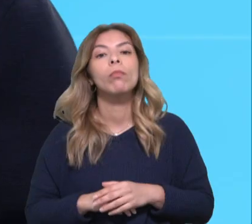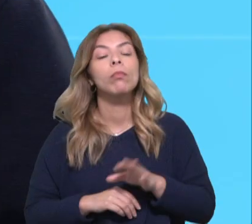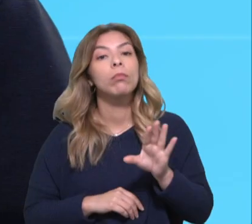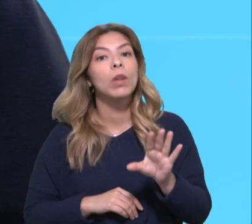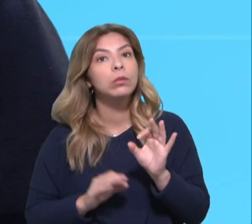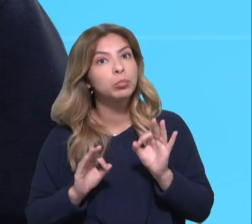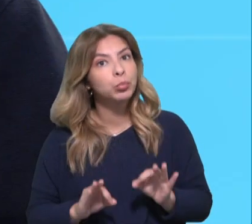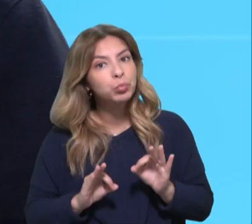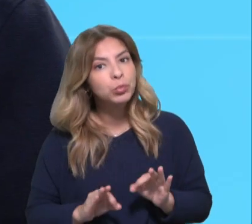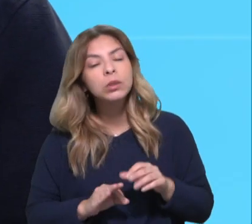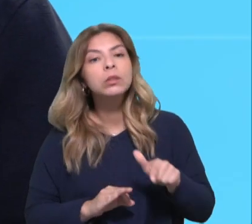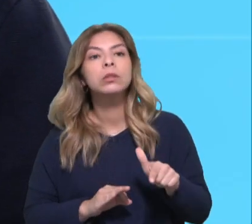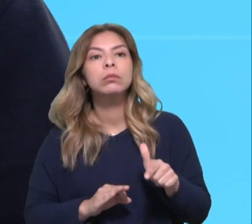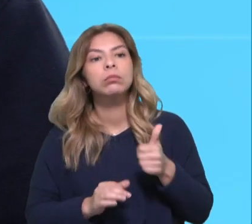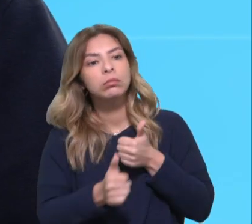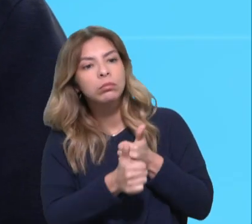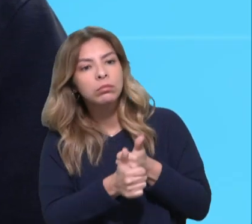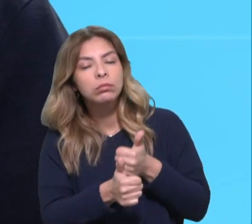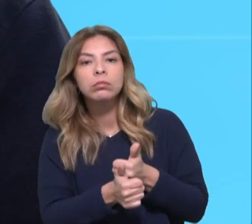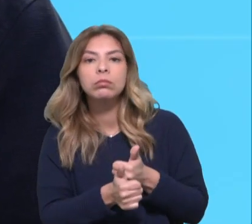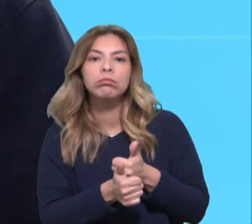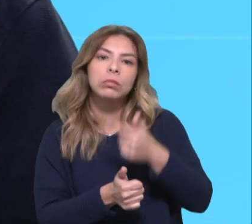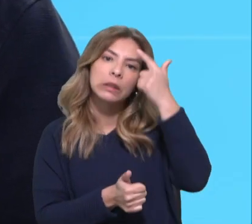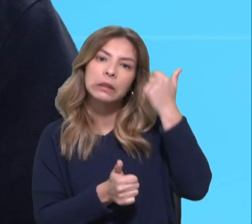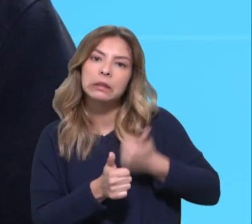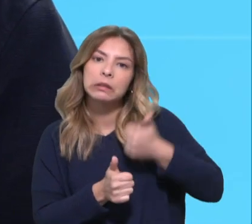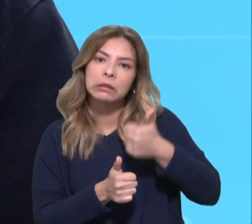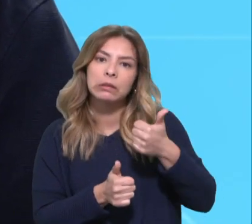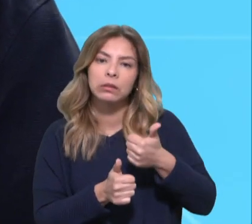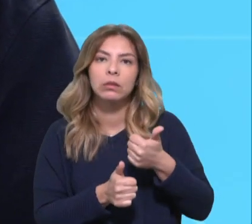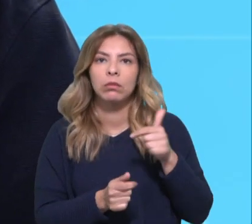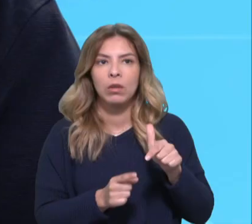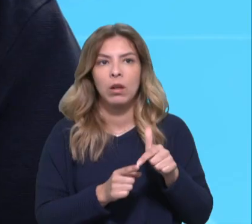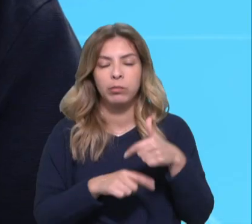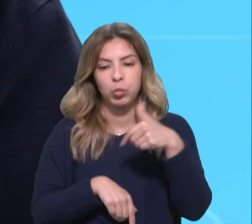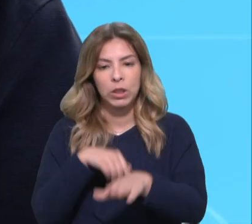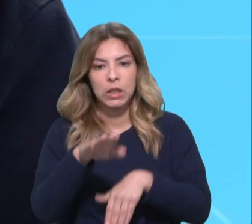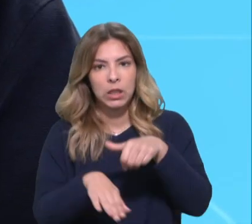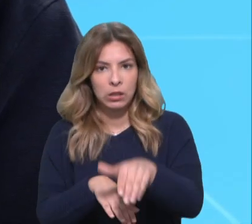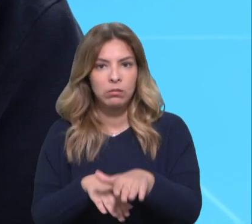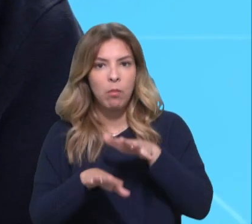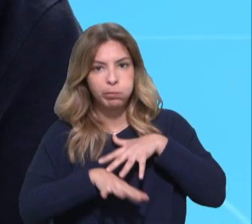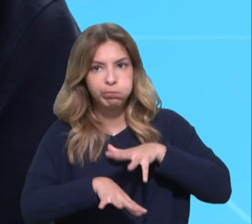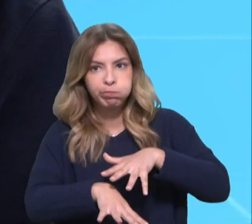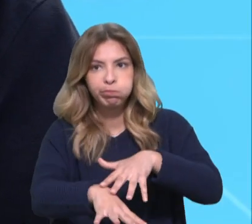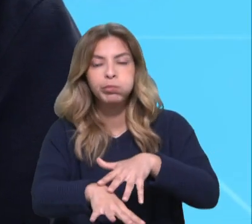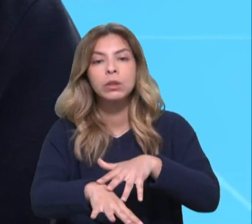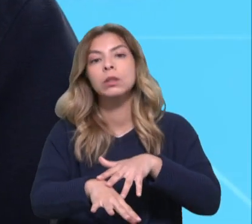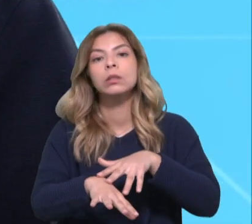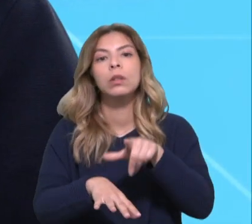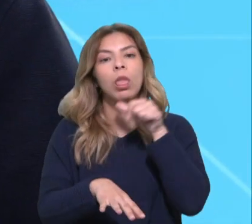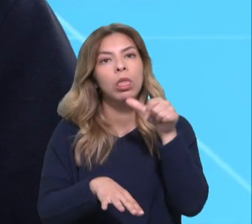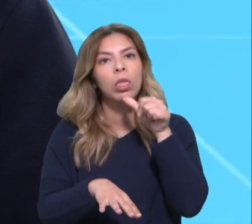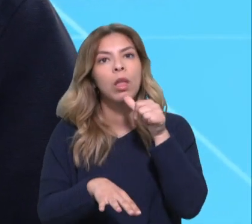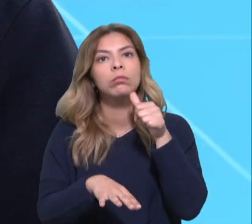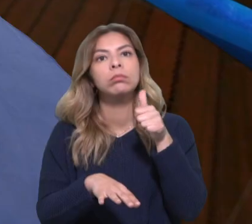acompanha depois também nos passos, portanto, na procissão dos passos, portanto, as canções